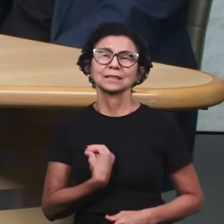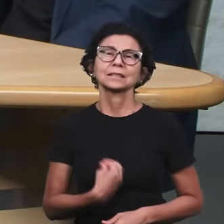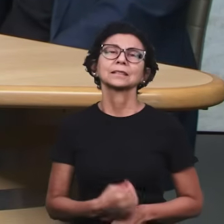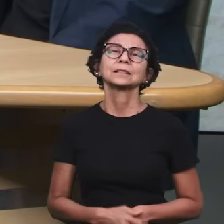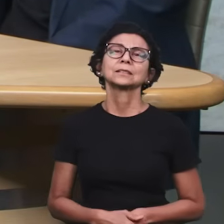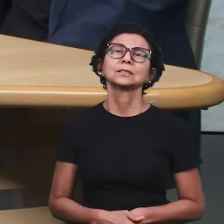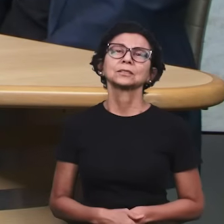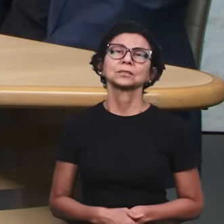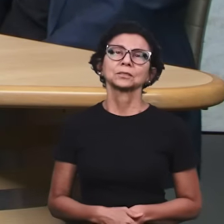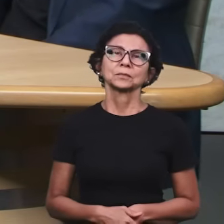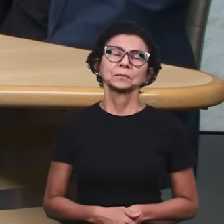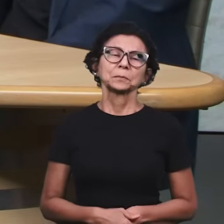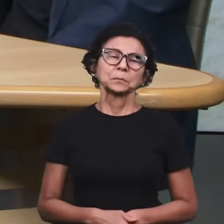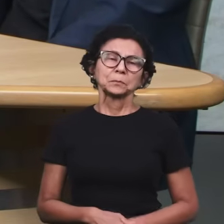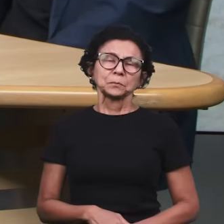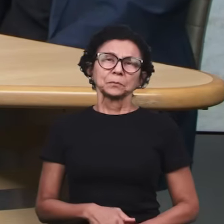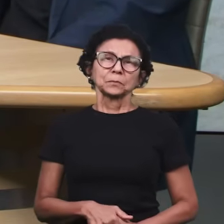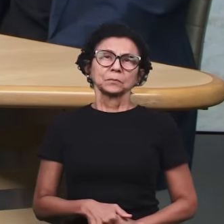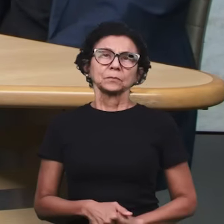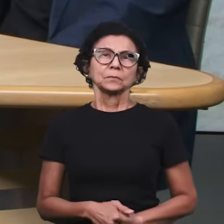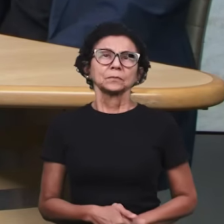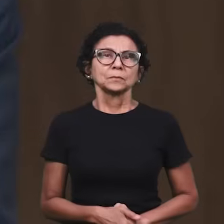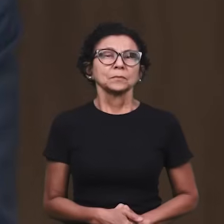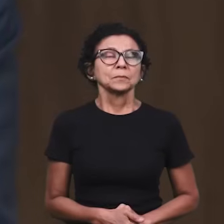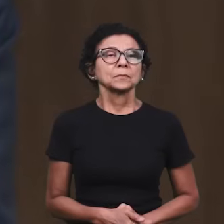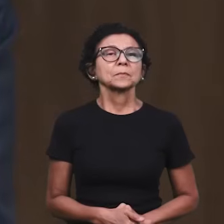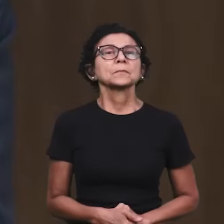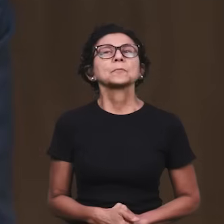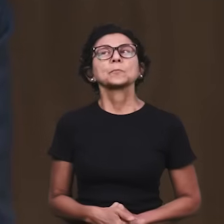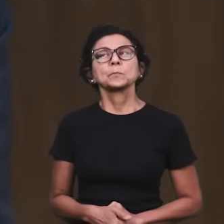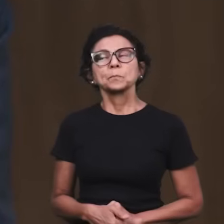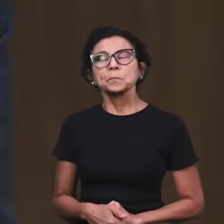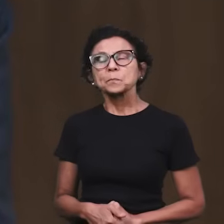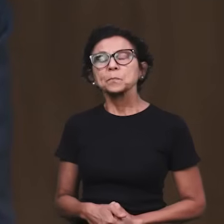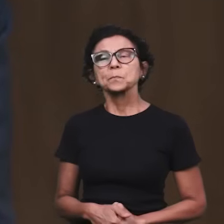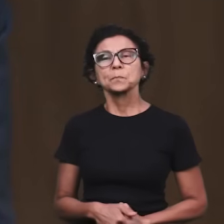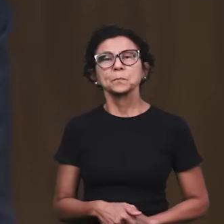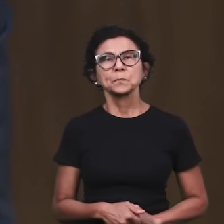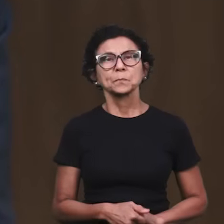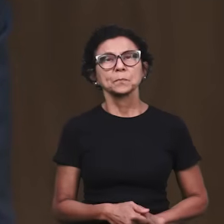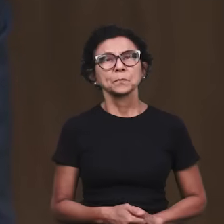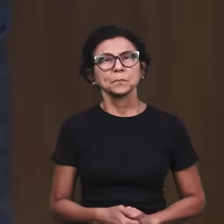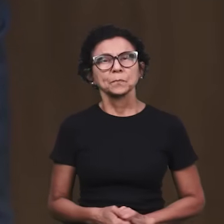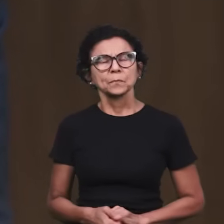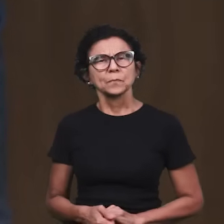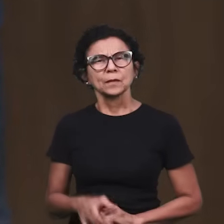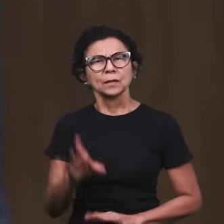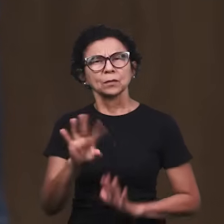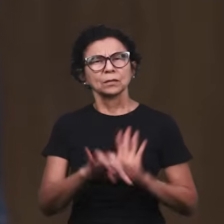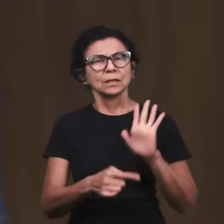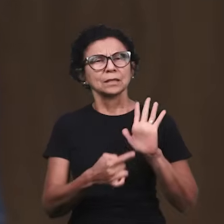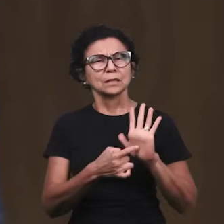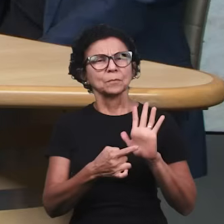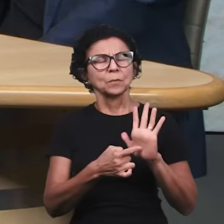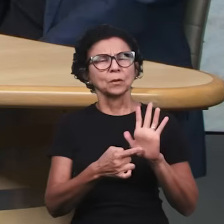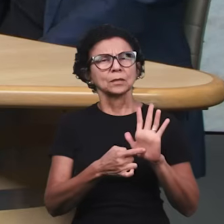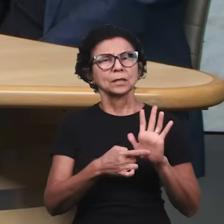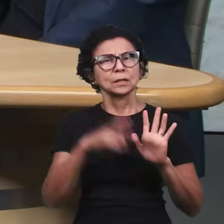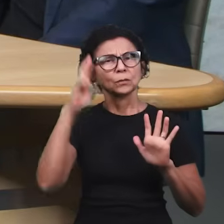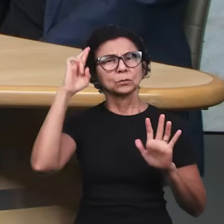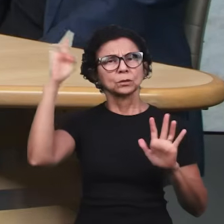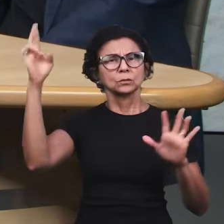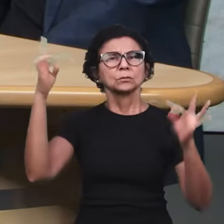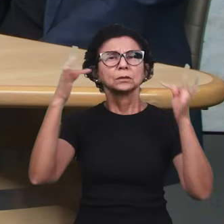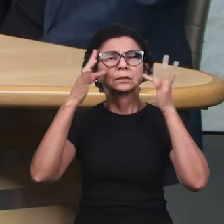que Douglas tinha citado até um texto. O Senhor é testemunha do matrimônio. Não tem um texto nesse sentido? É